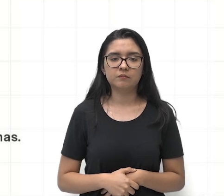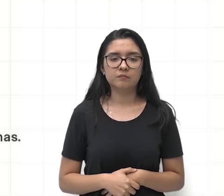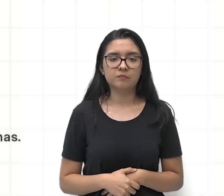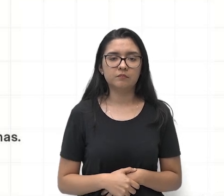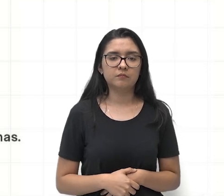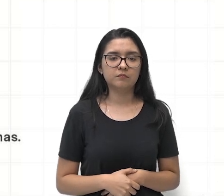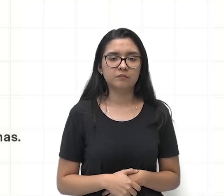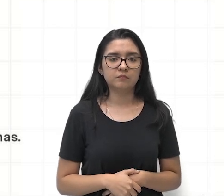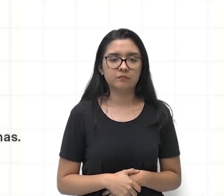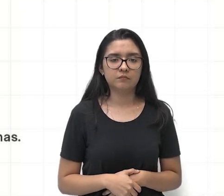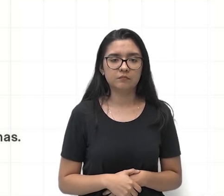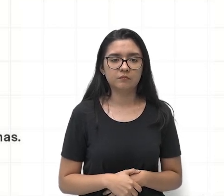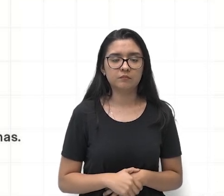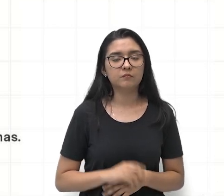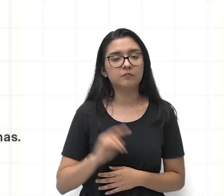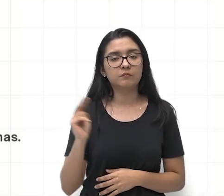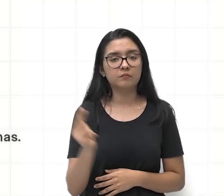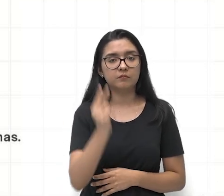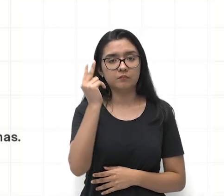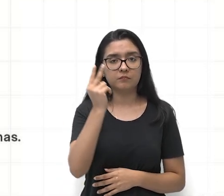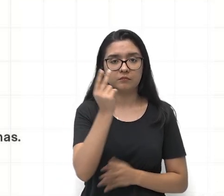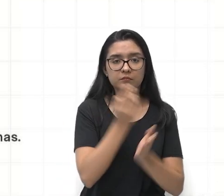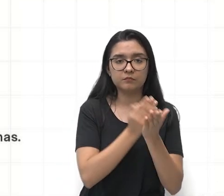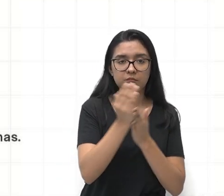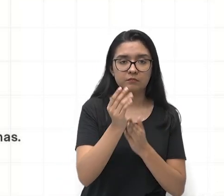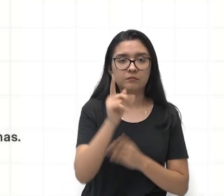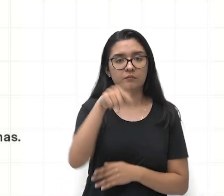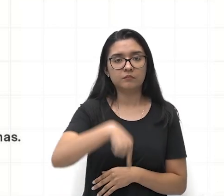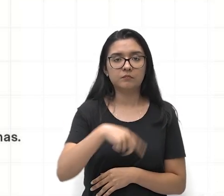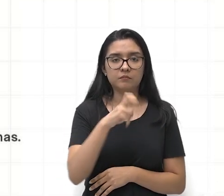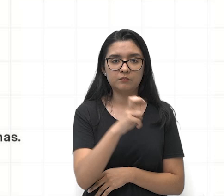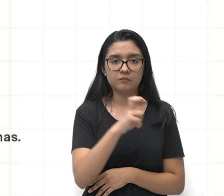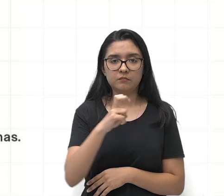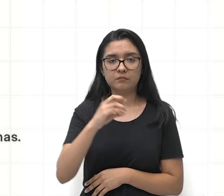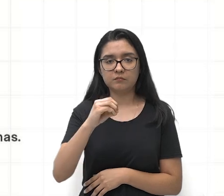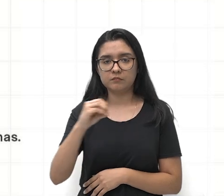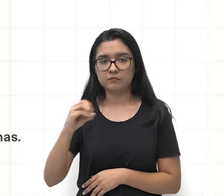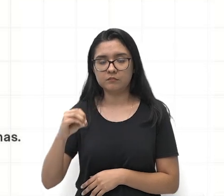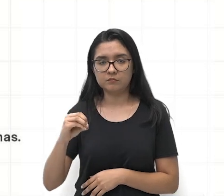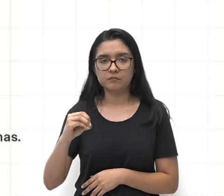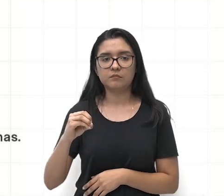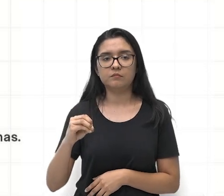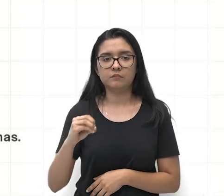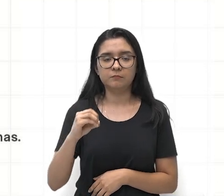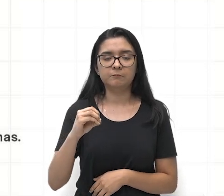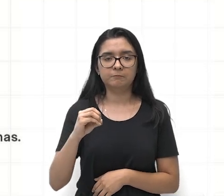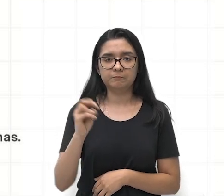Pegamos aqui, né, o valor original, que é de quanto? 5.500.